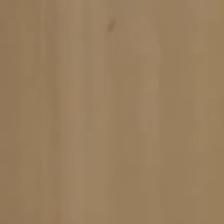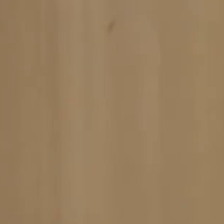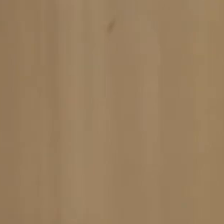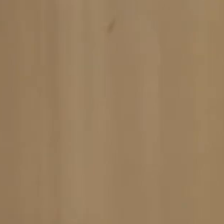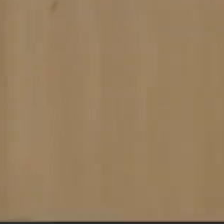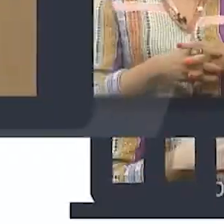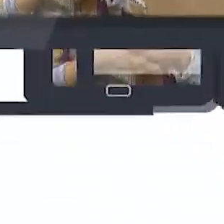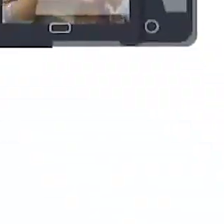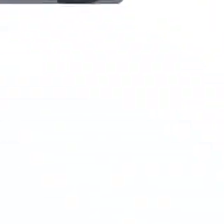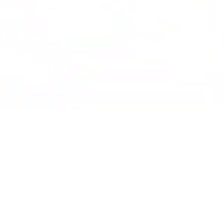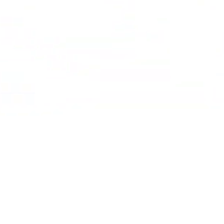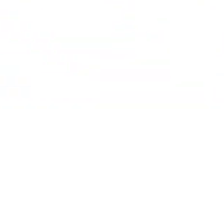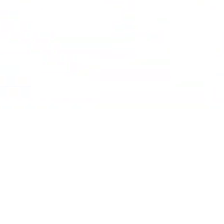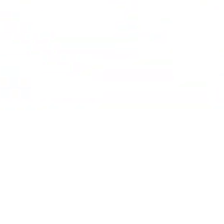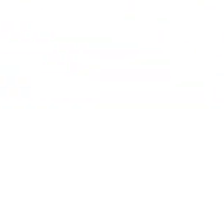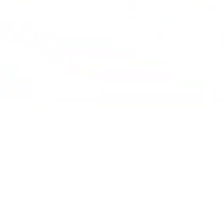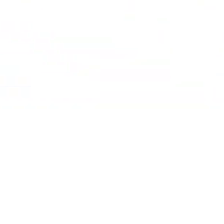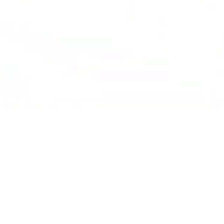digitais.